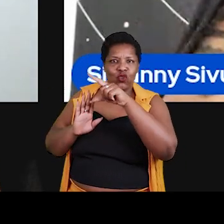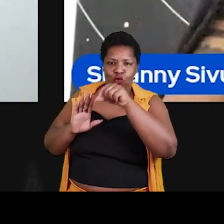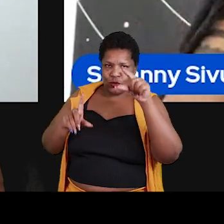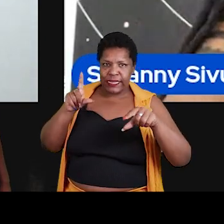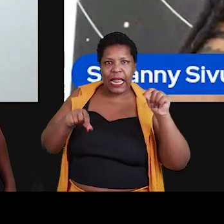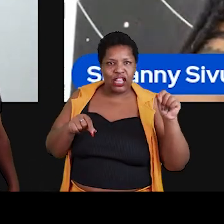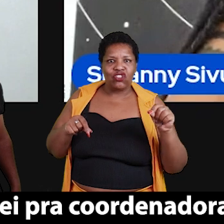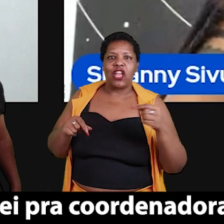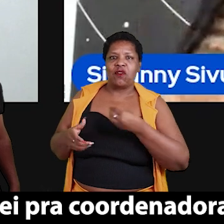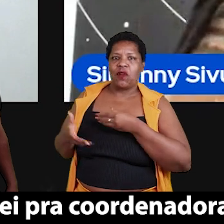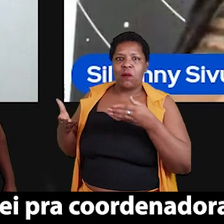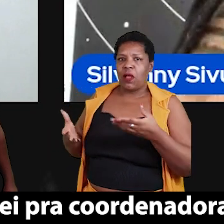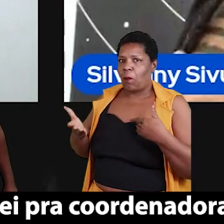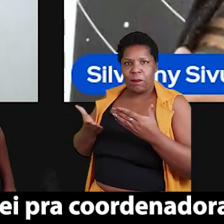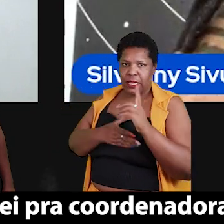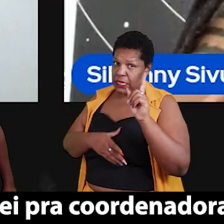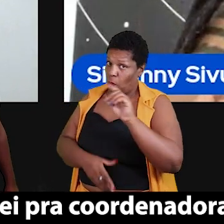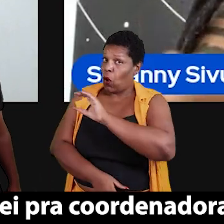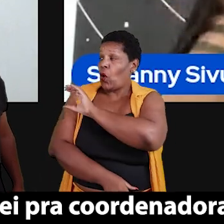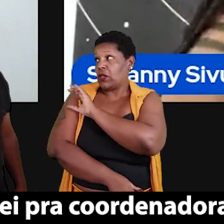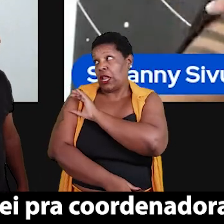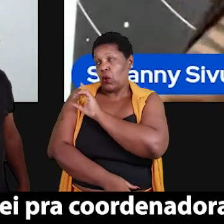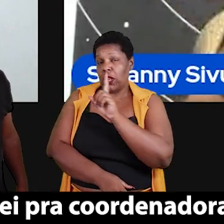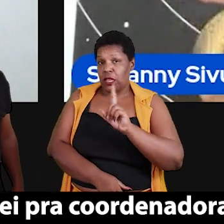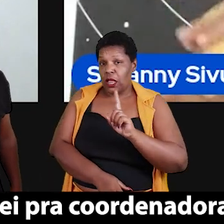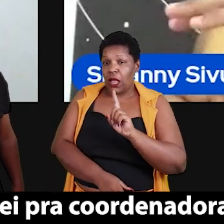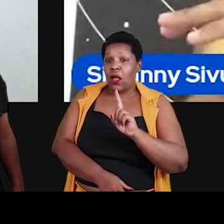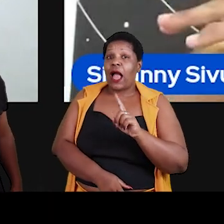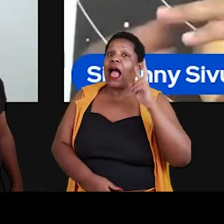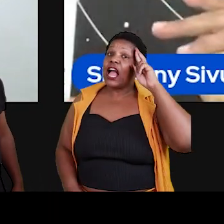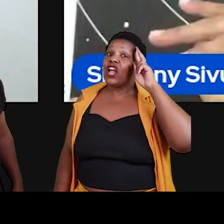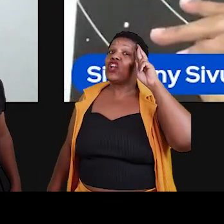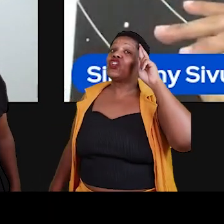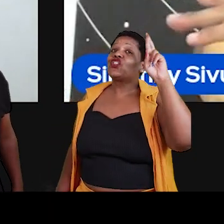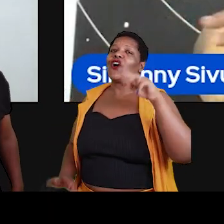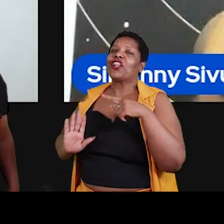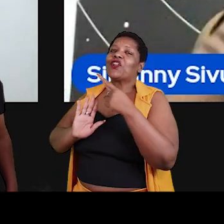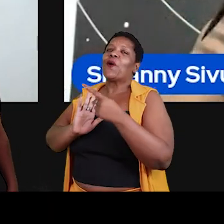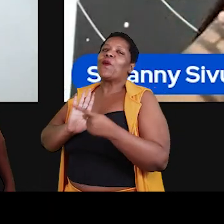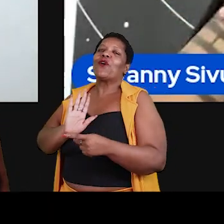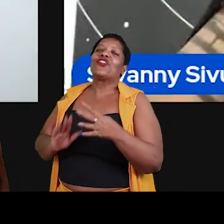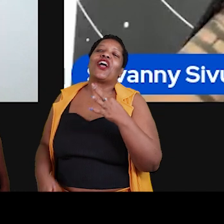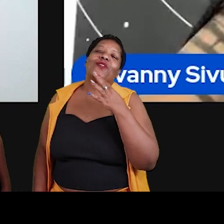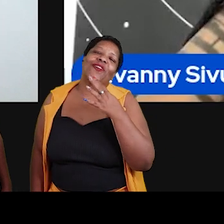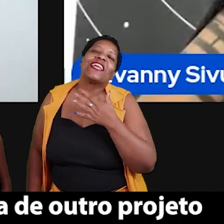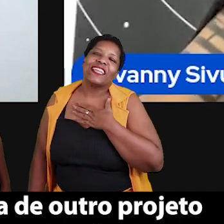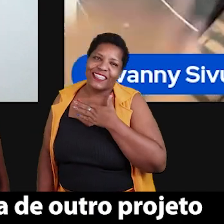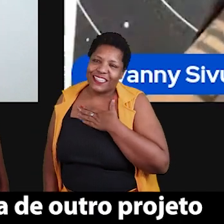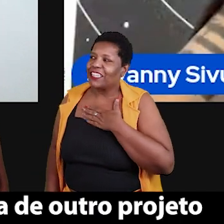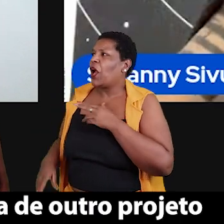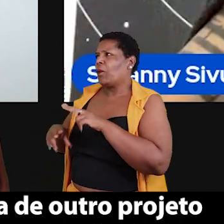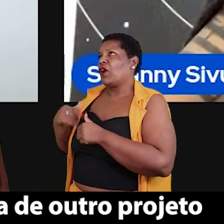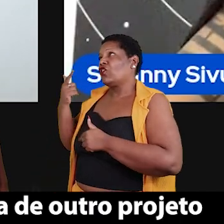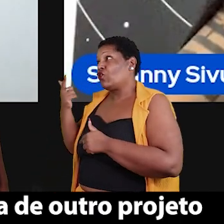seletivo, eu não passei para coordenadora, mas a dona do projeto já me conhecia por, por conta